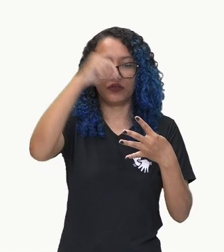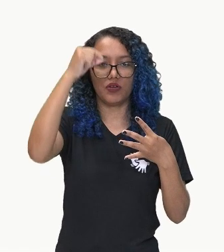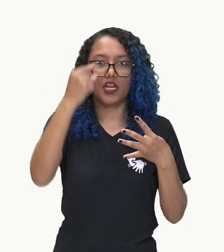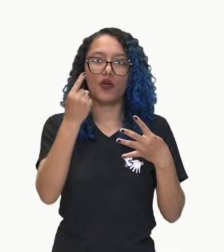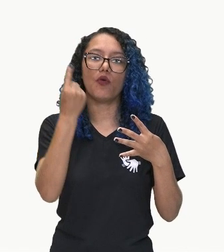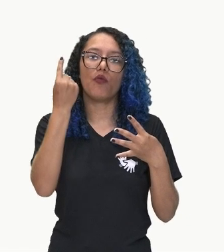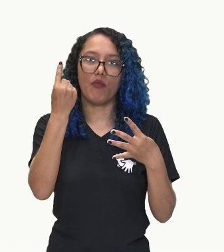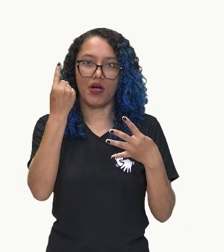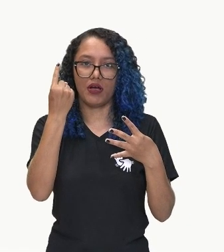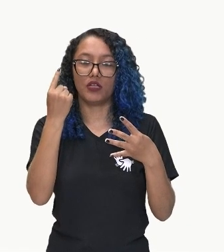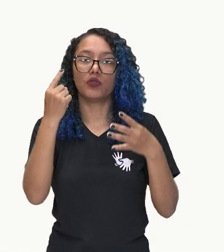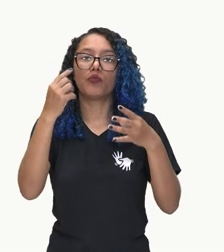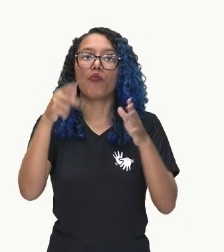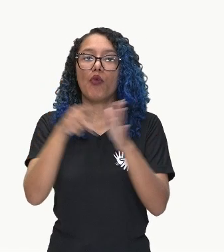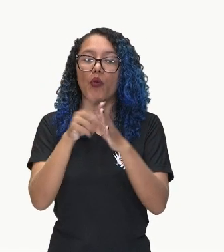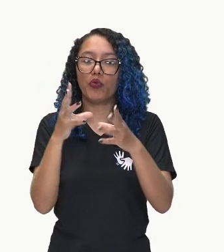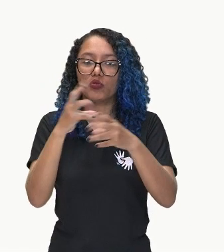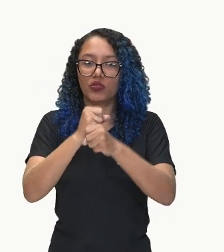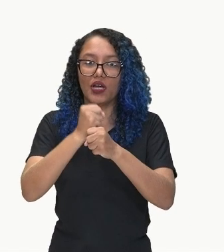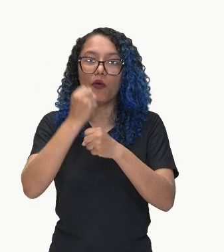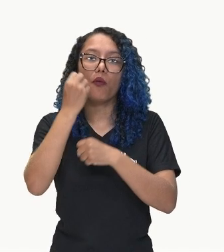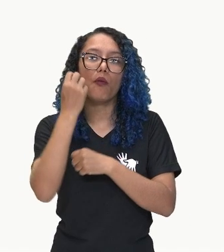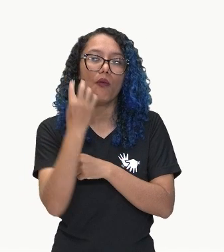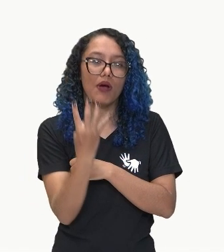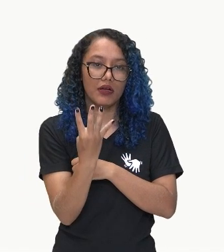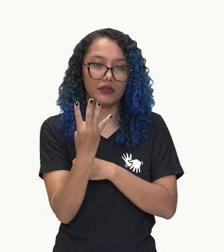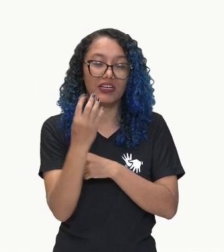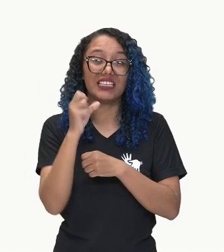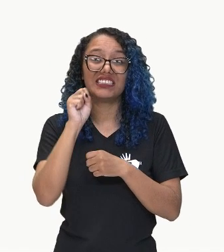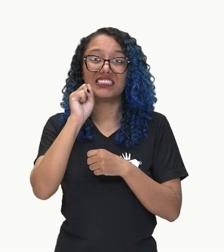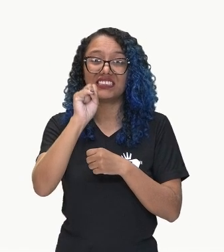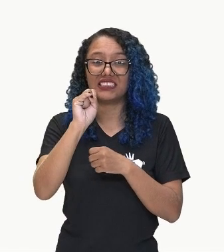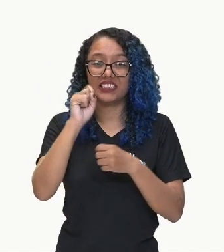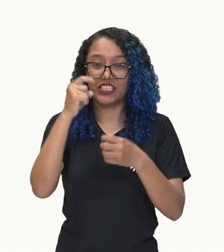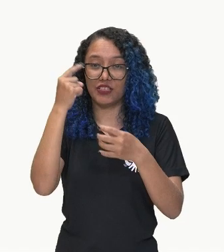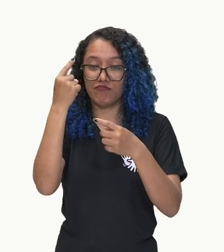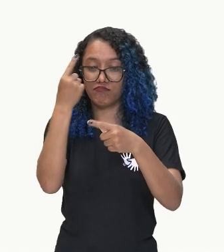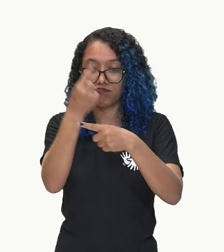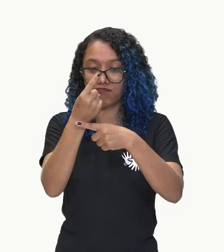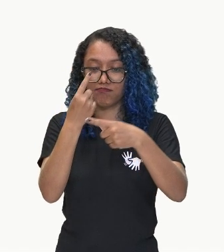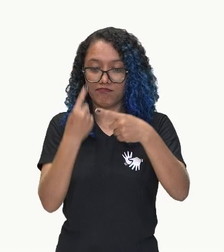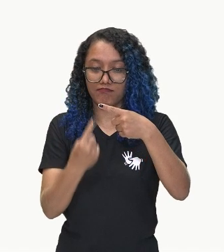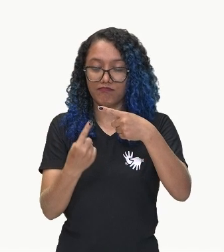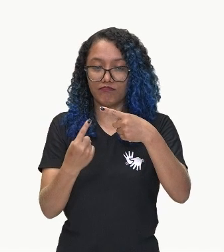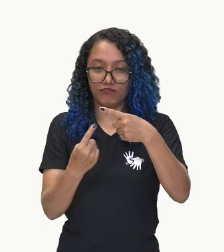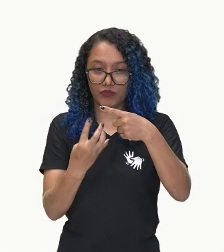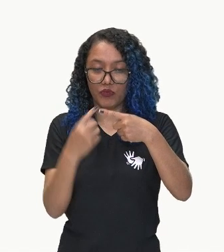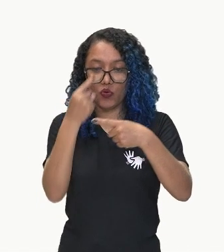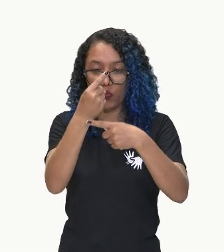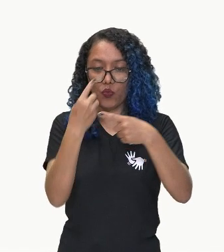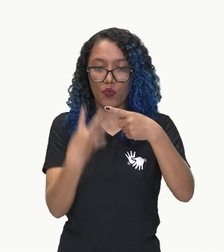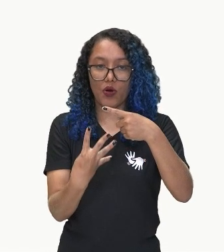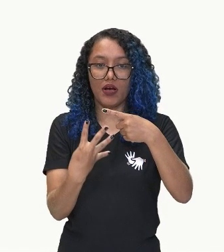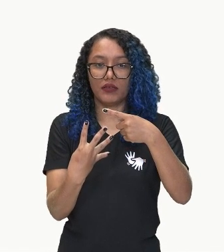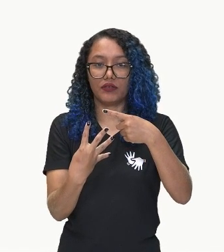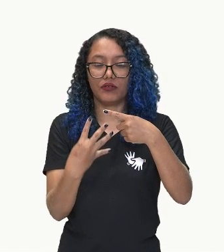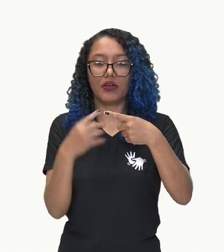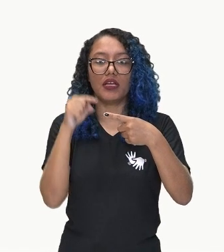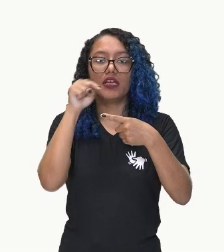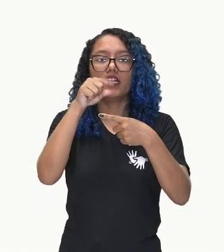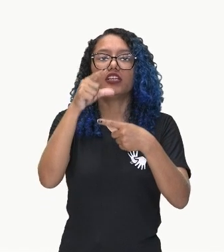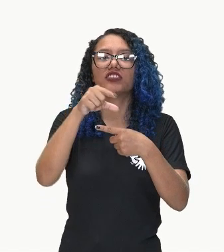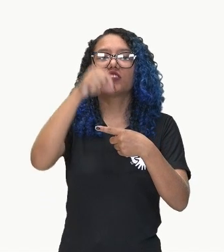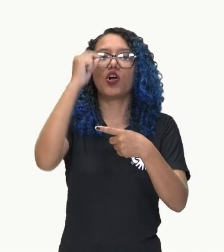E quando eu pego uma moeda de 4, eu pego exatamente quanto? 25